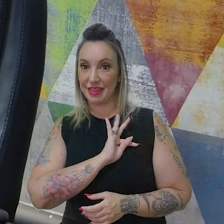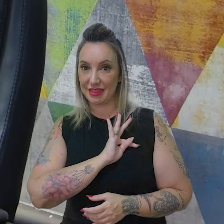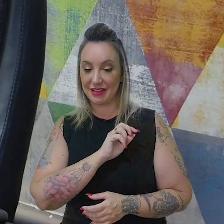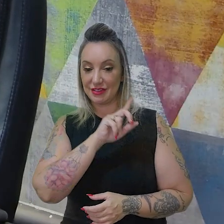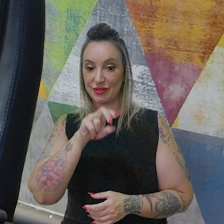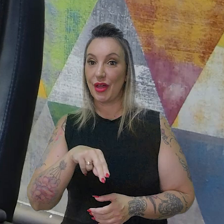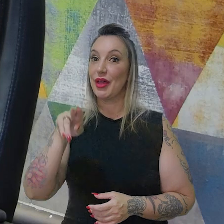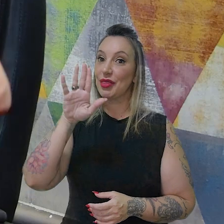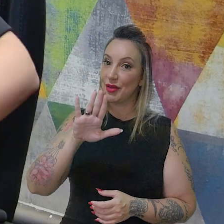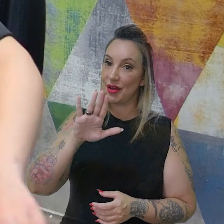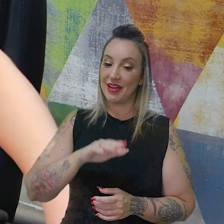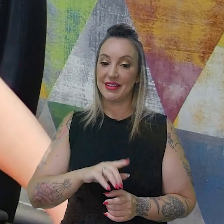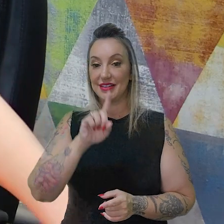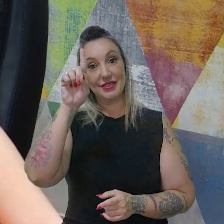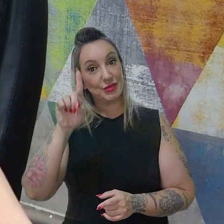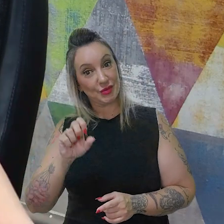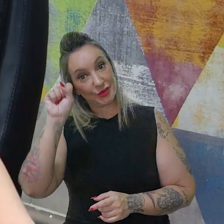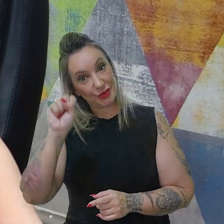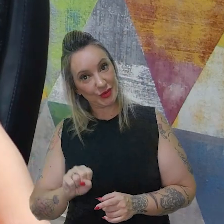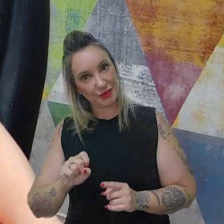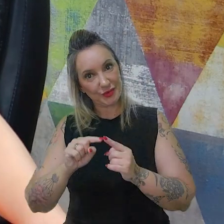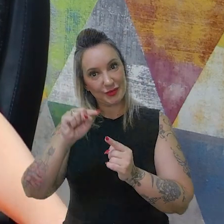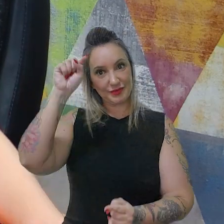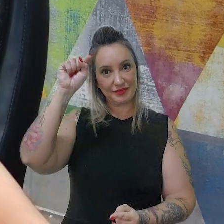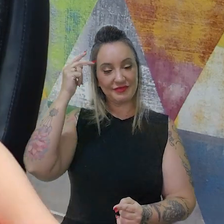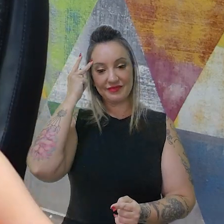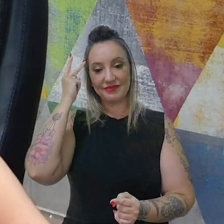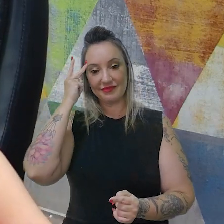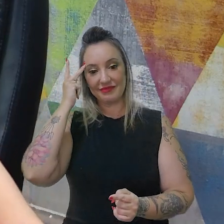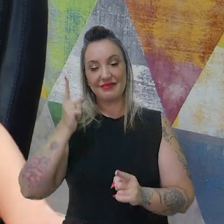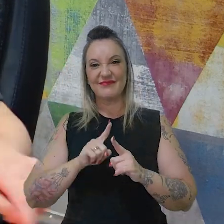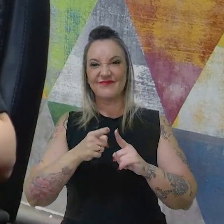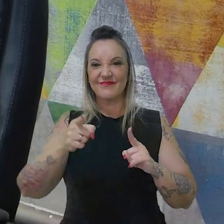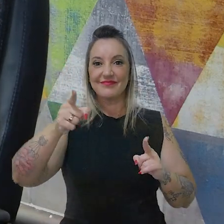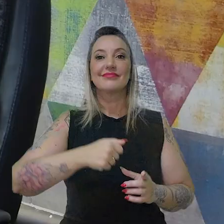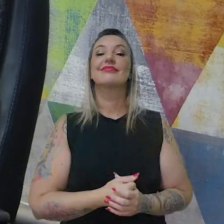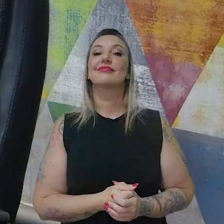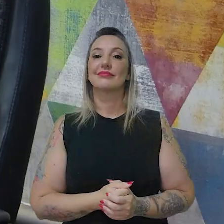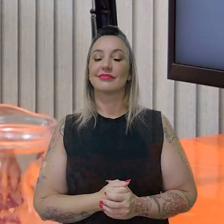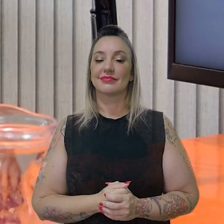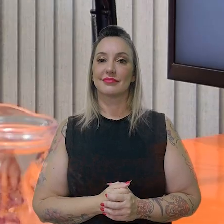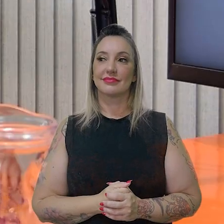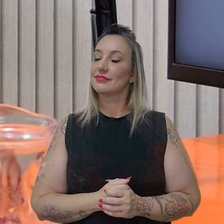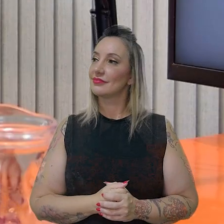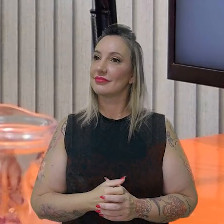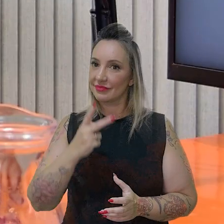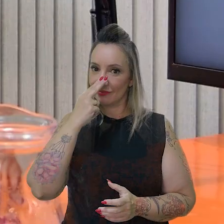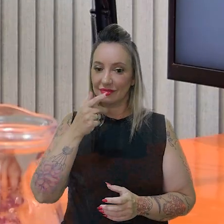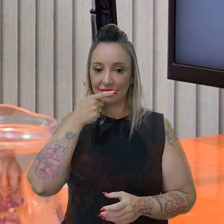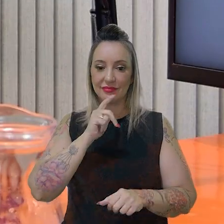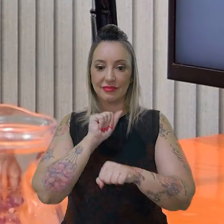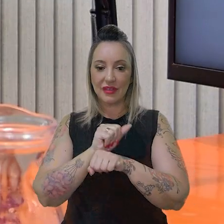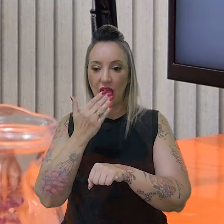norte você ia pra Zona Sul outra ponta de São Paulo porque na sua enorme né exo E aí eu falei Será que eu paro eu